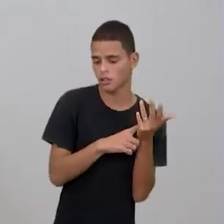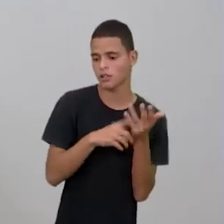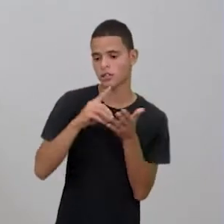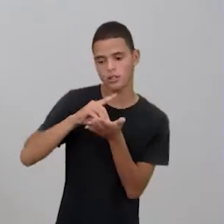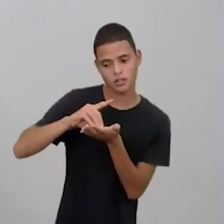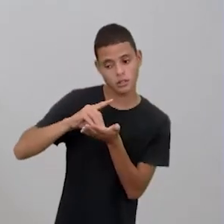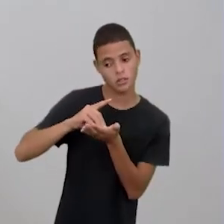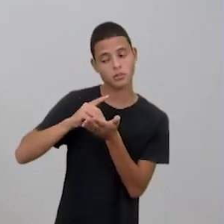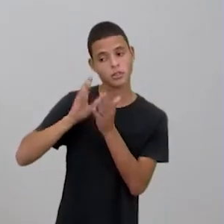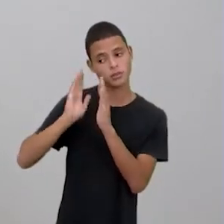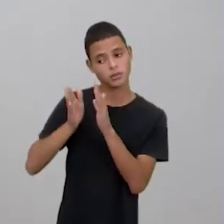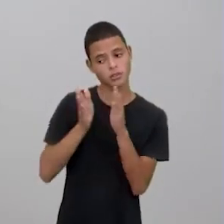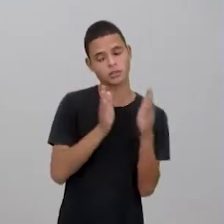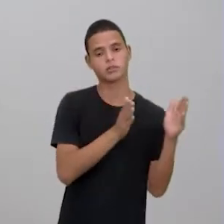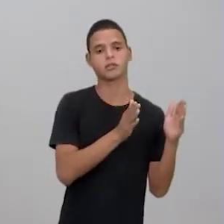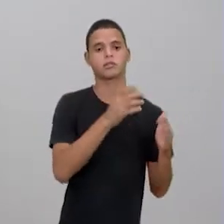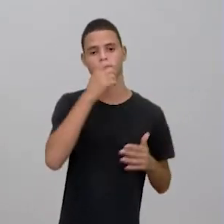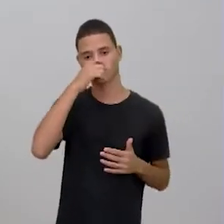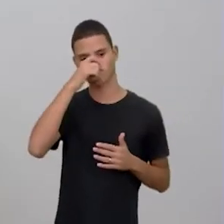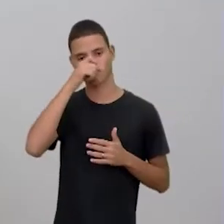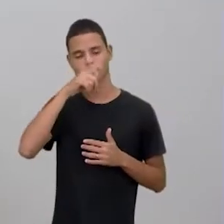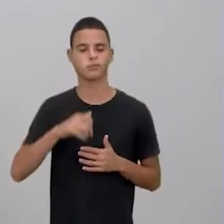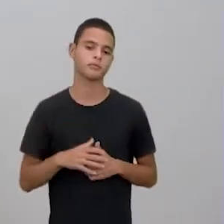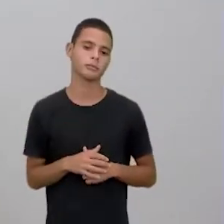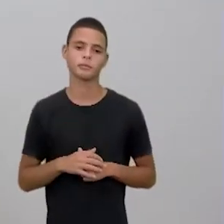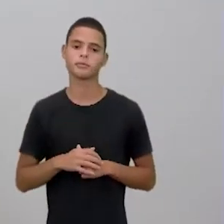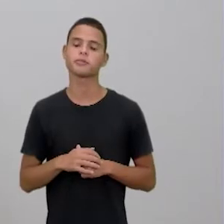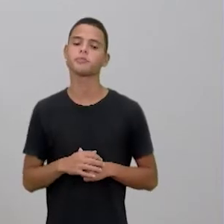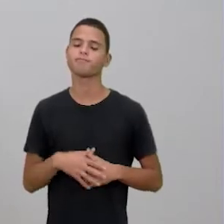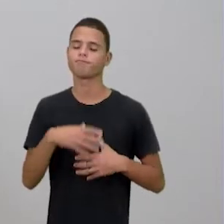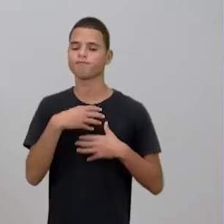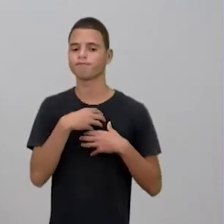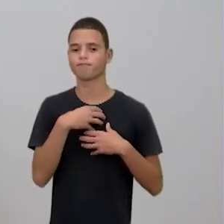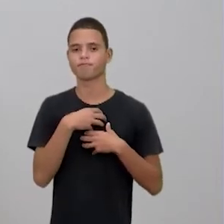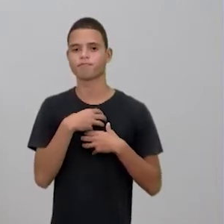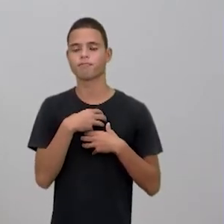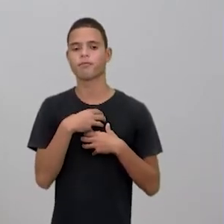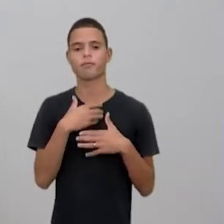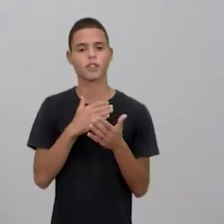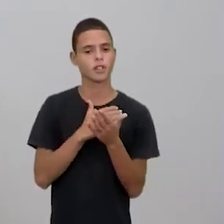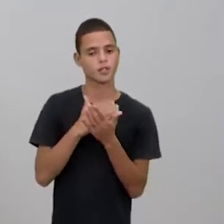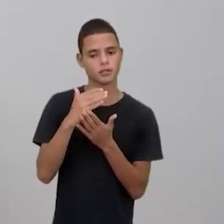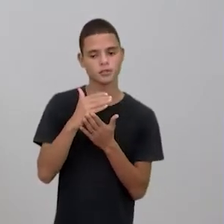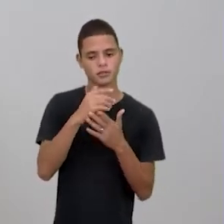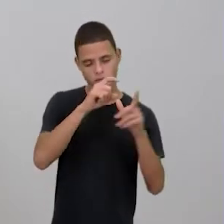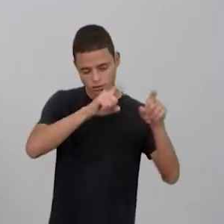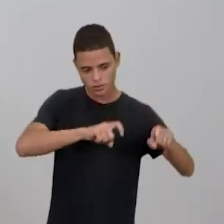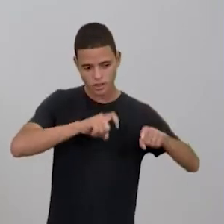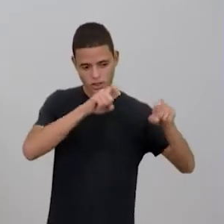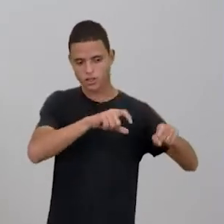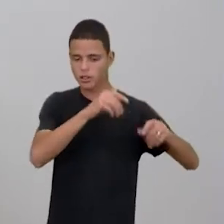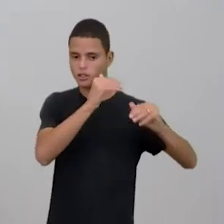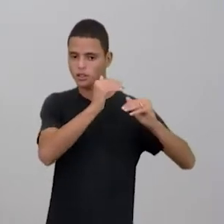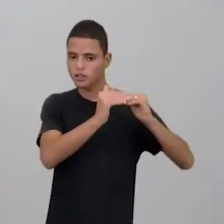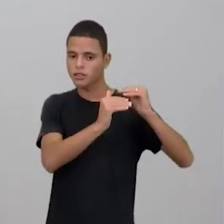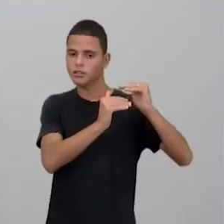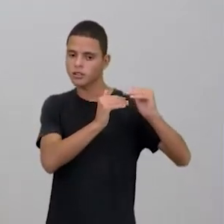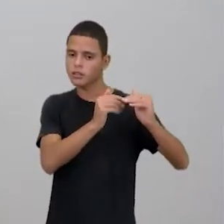os primeiros roçados e a domesticar os primeiros animais. Eu até já comentei com você que isso foi tão